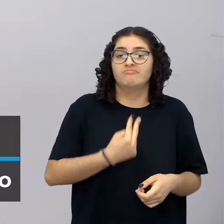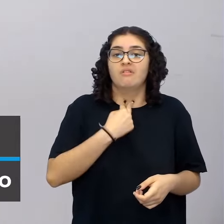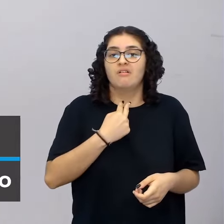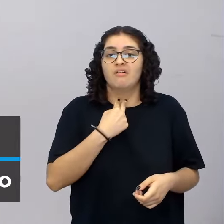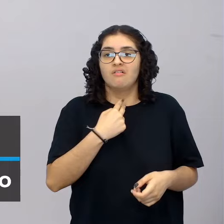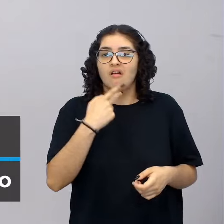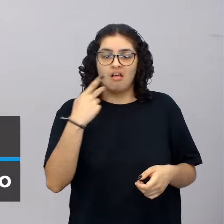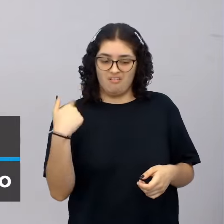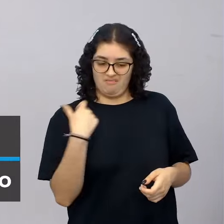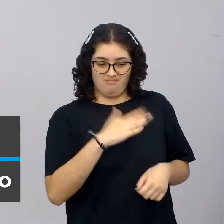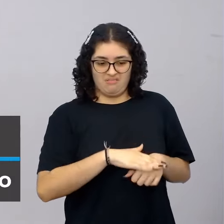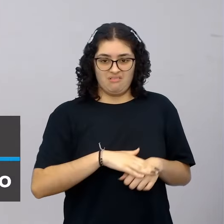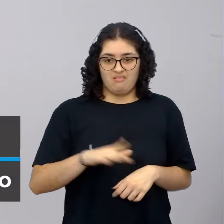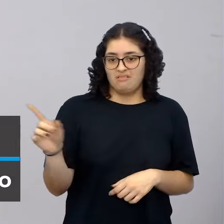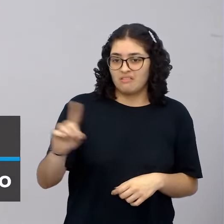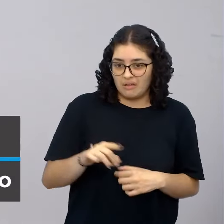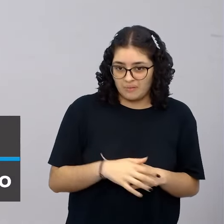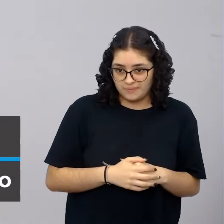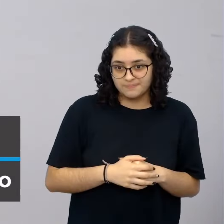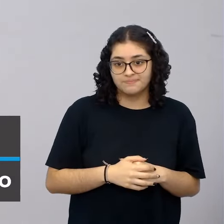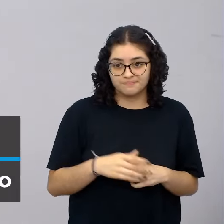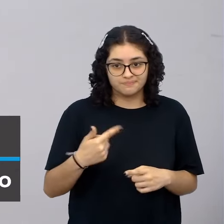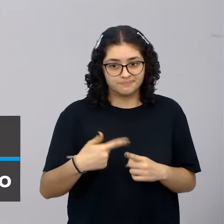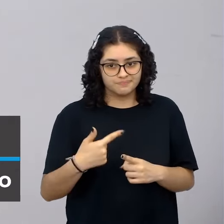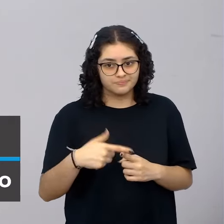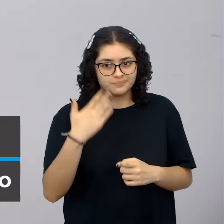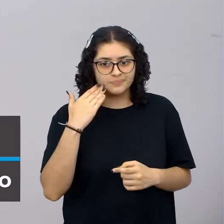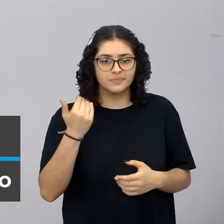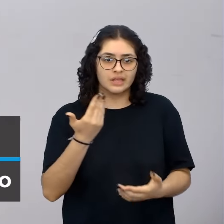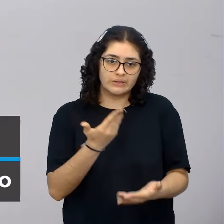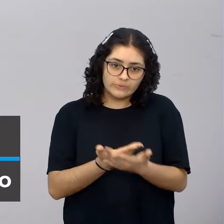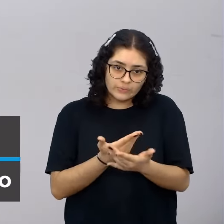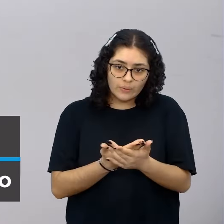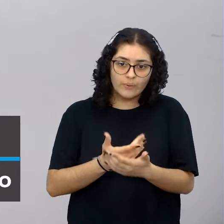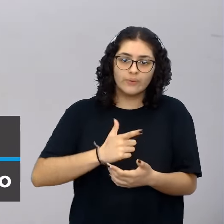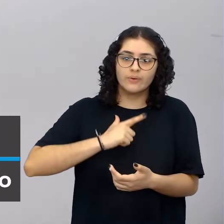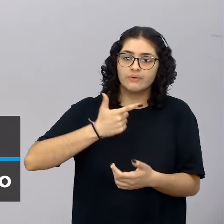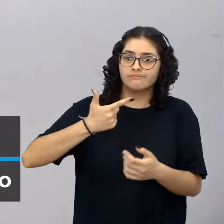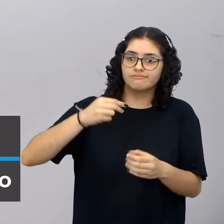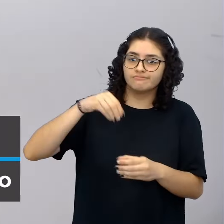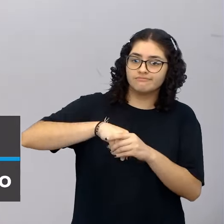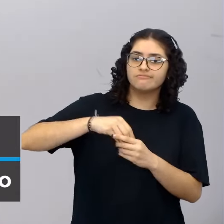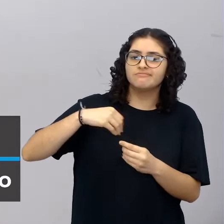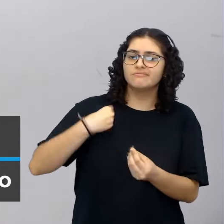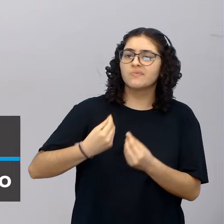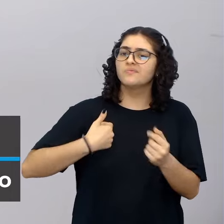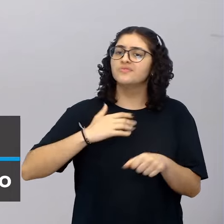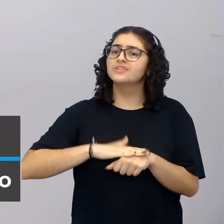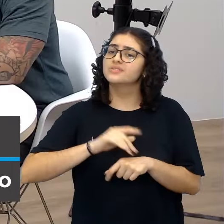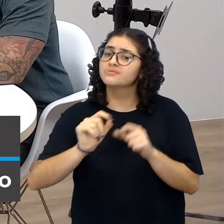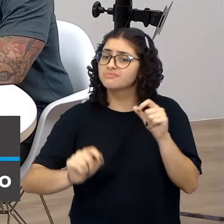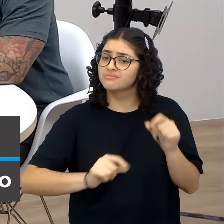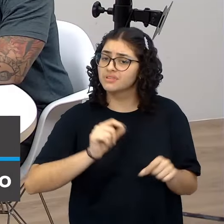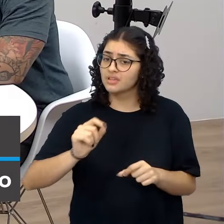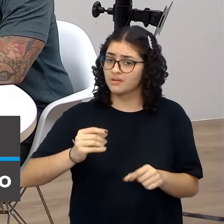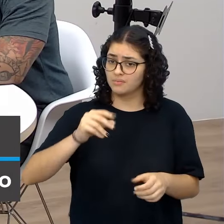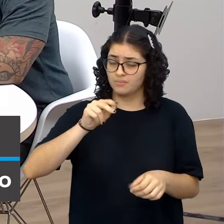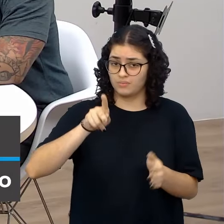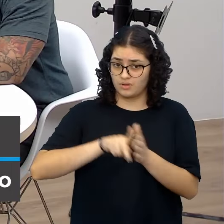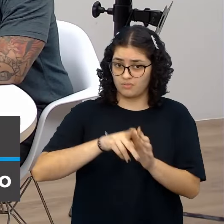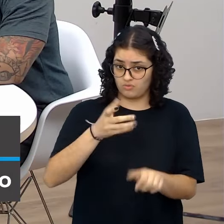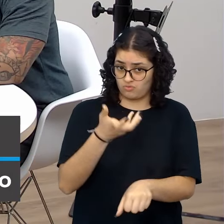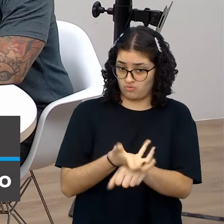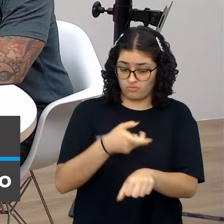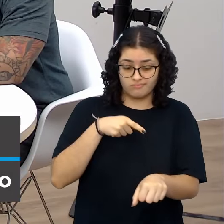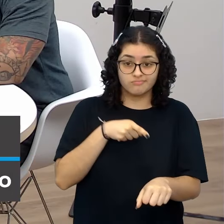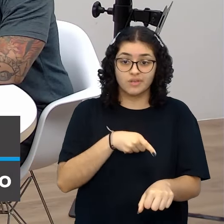fazer, né? No sentido de que se a escola não tem a estrutura, o que eu posso fazer nesse componente? Tanto é que o